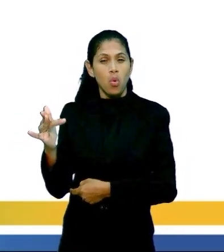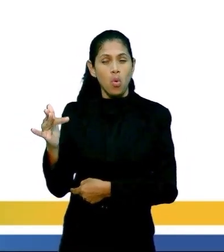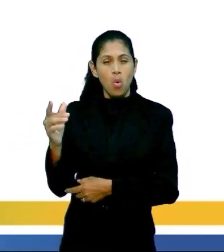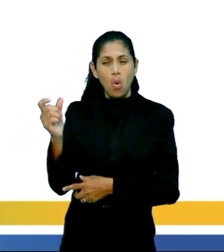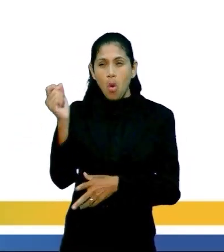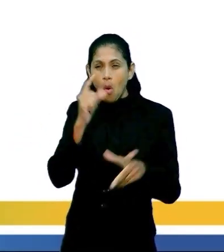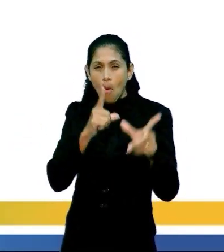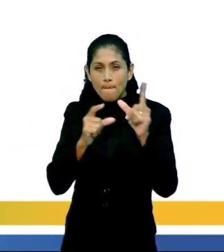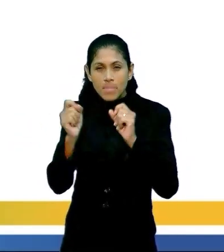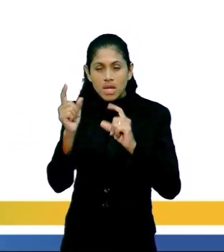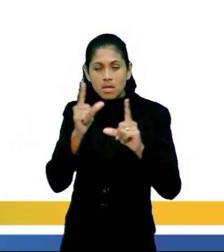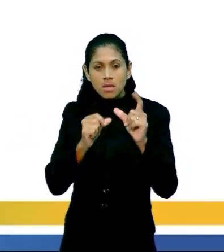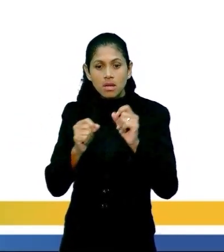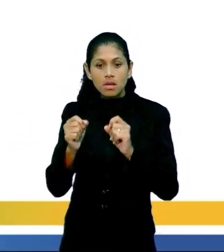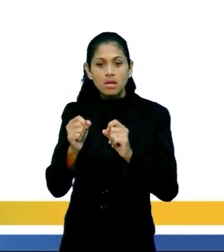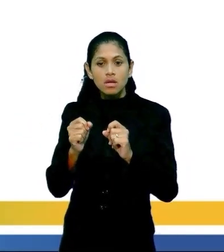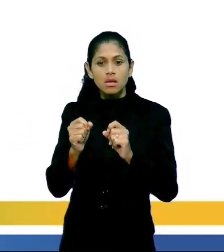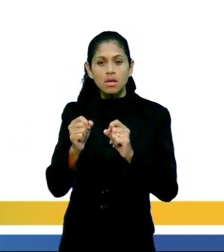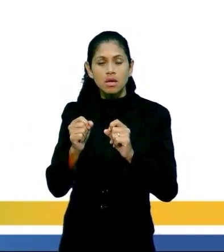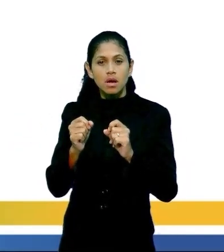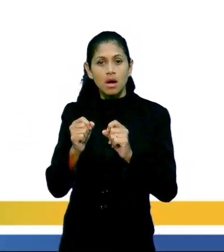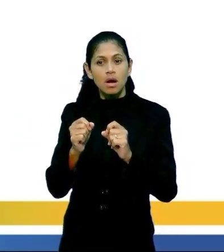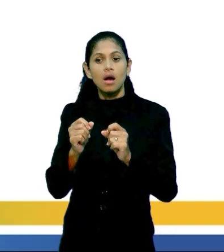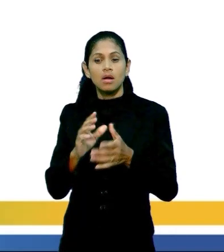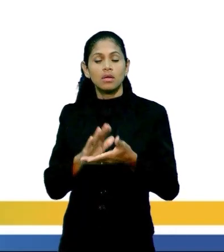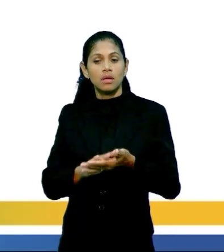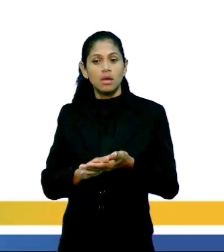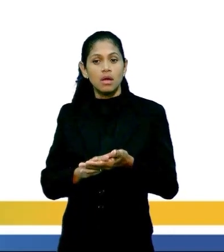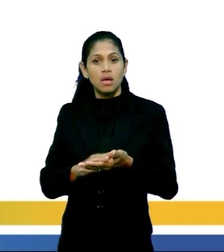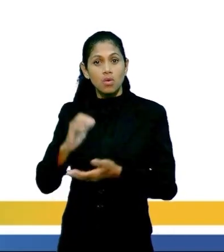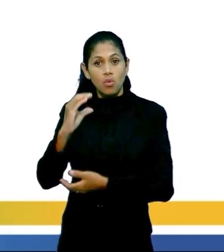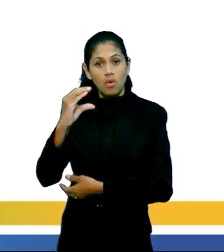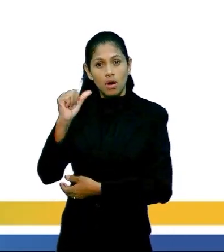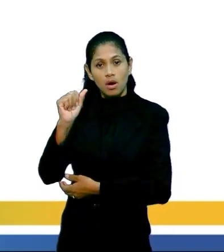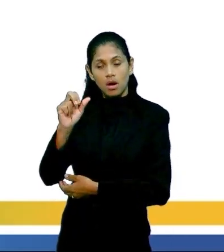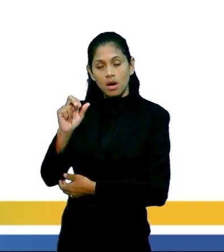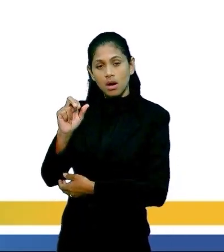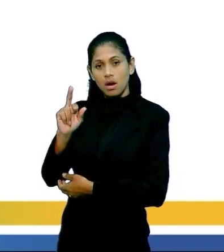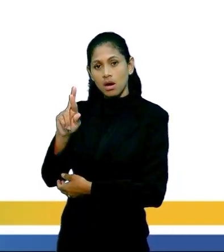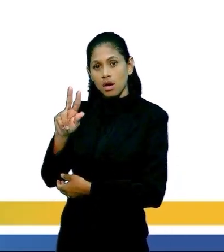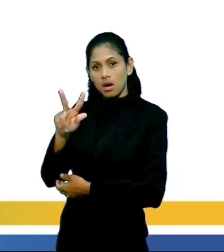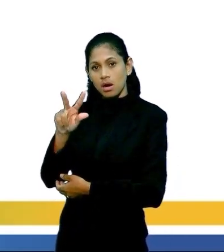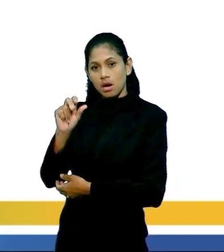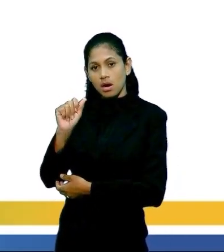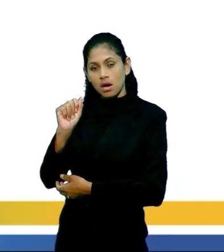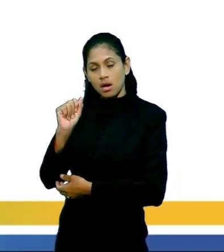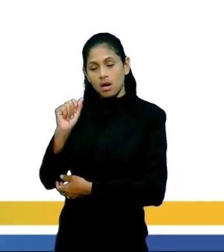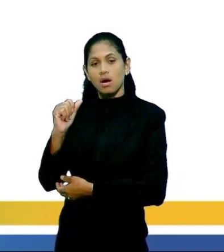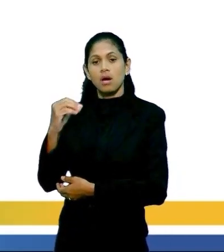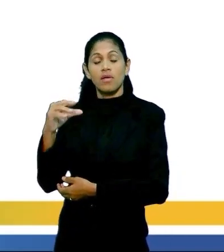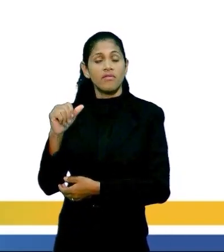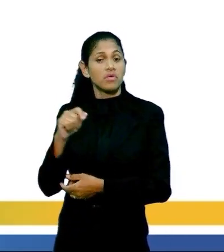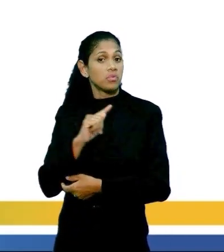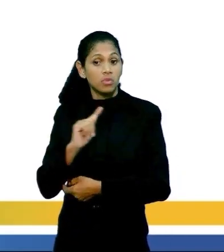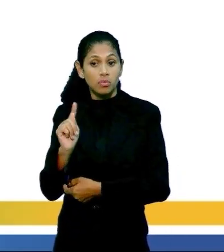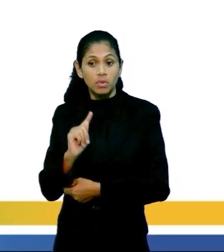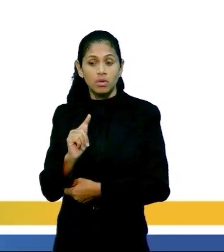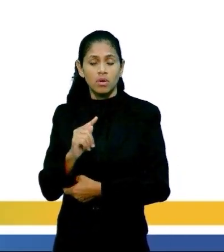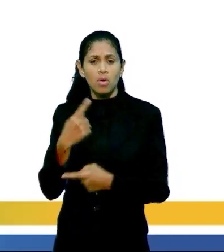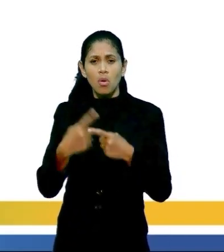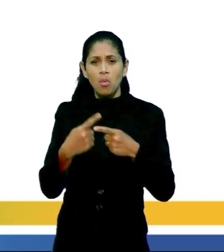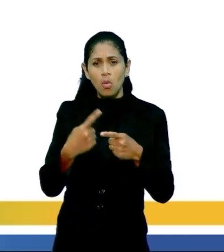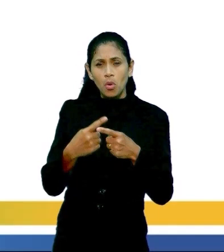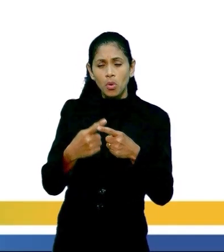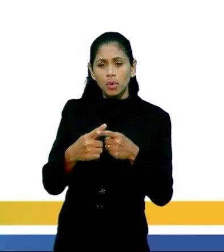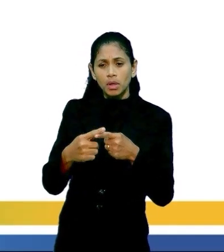eletricidade e, por exemplo, a cera, como vocês veem aí no último hexágono, não. Por que a cera ela